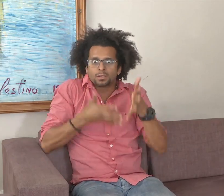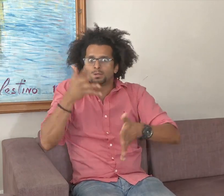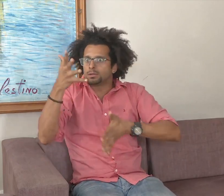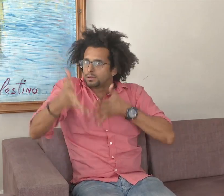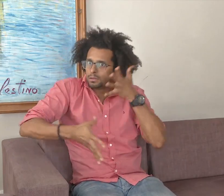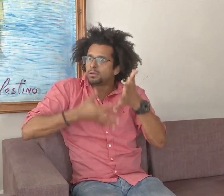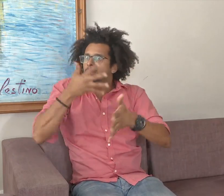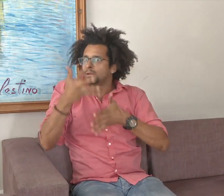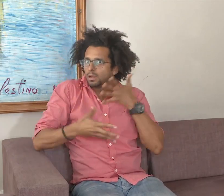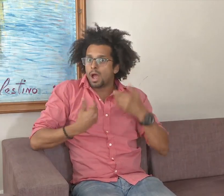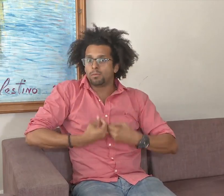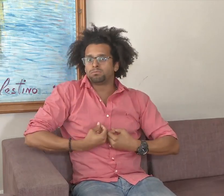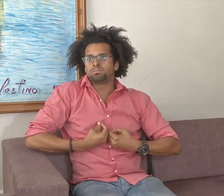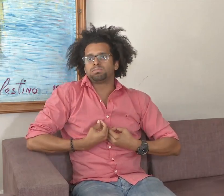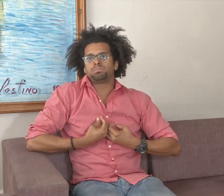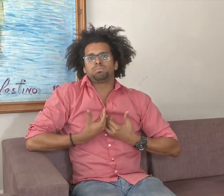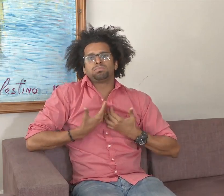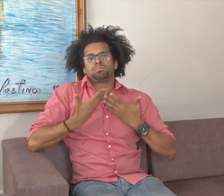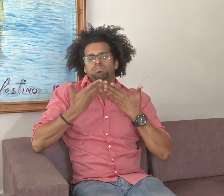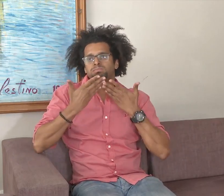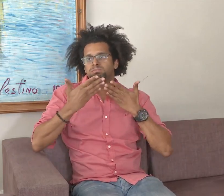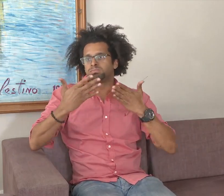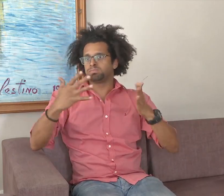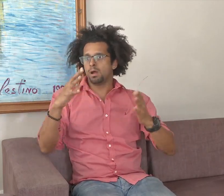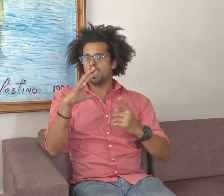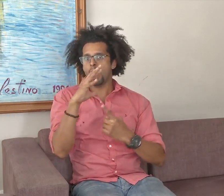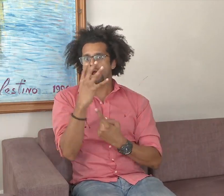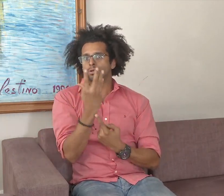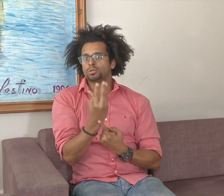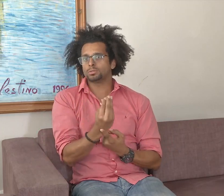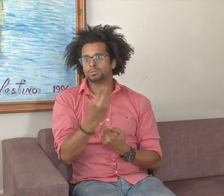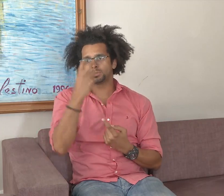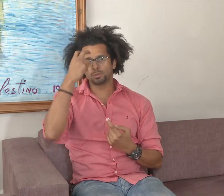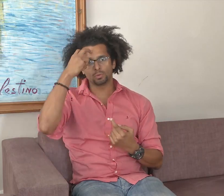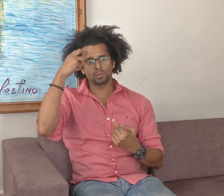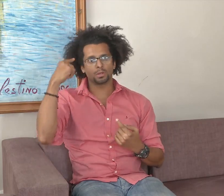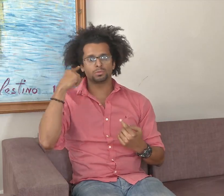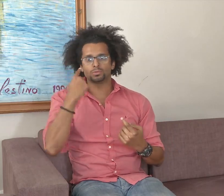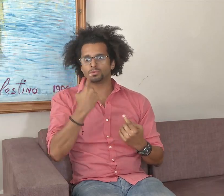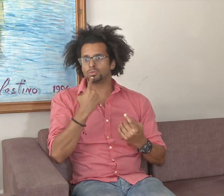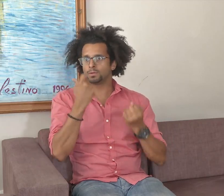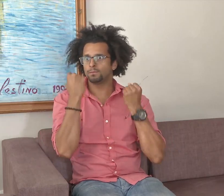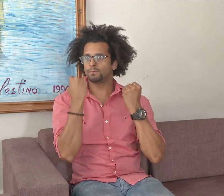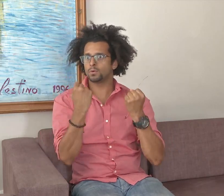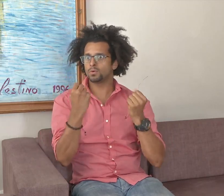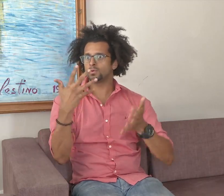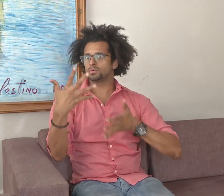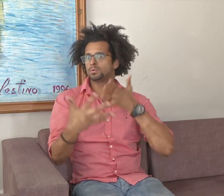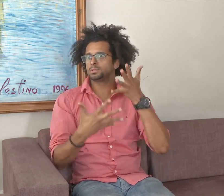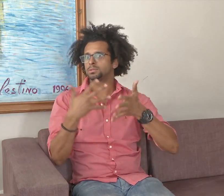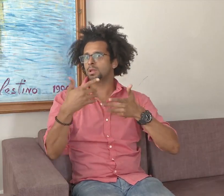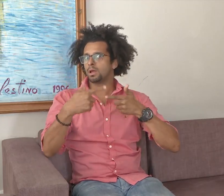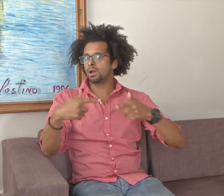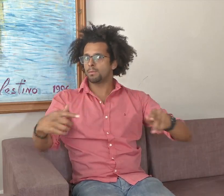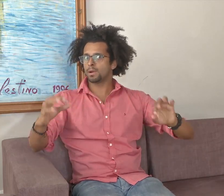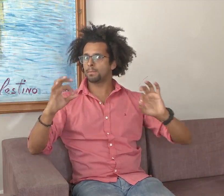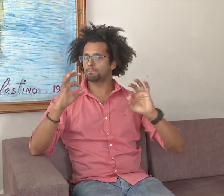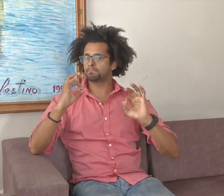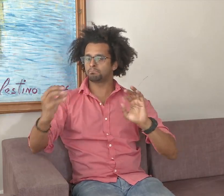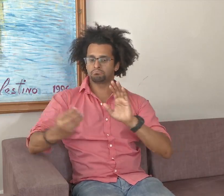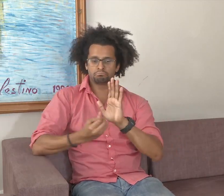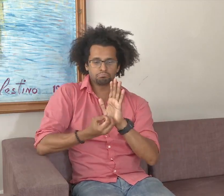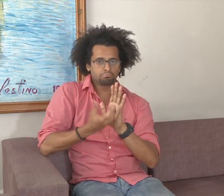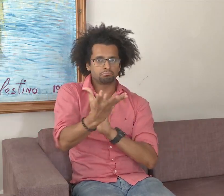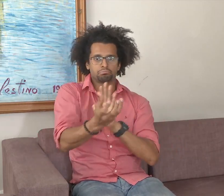do filme, sinalizar a história do filme. Isso foi criando uma produção artística e cultural identitária surda dentro de